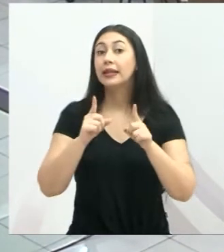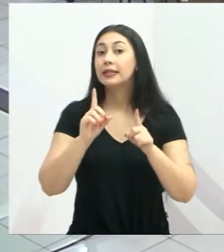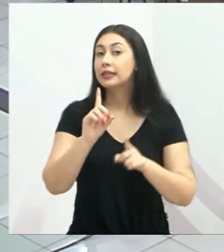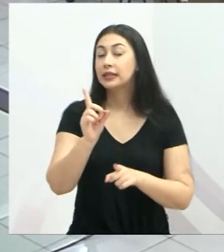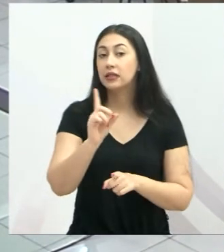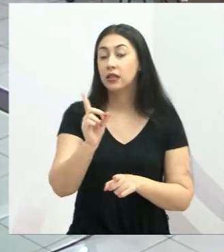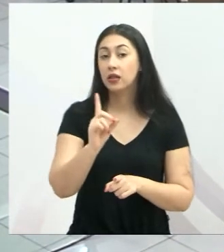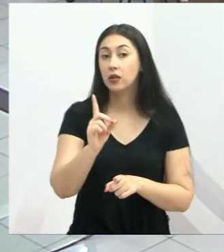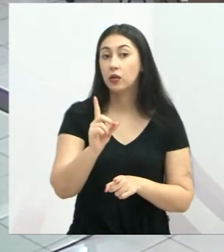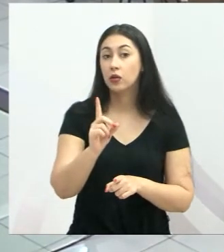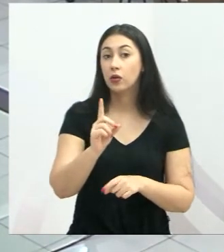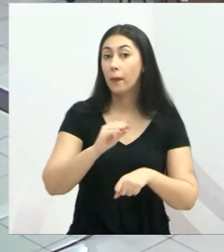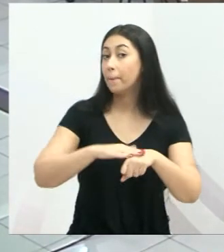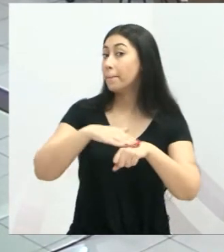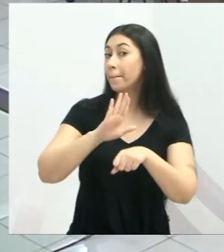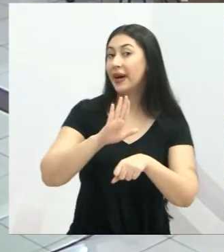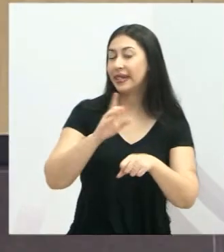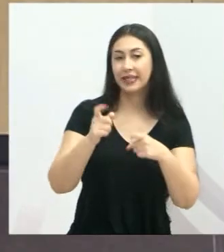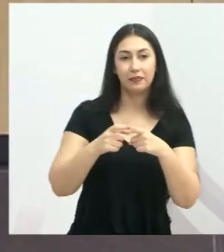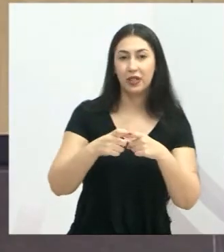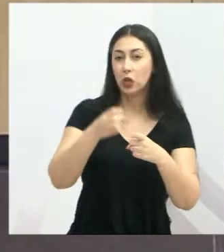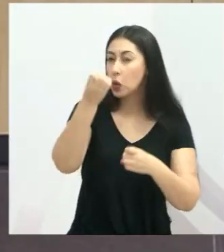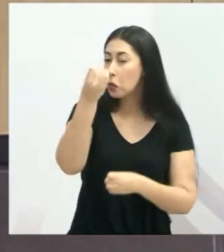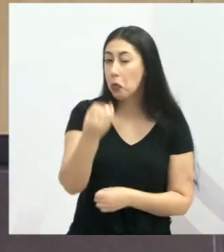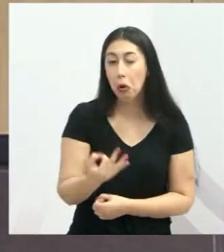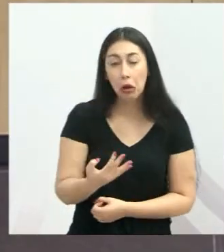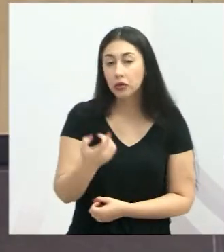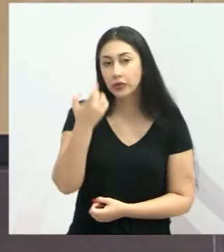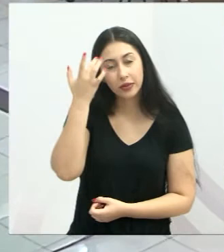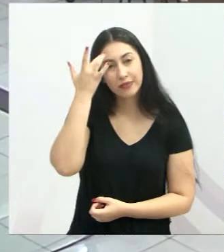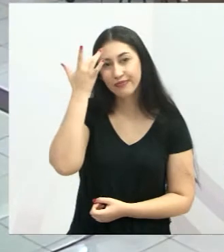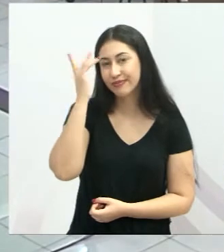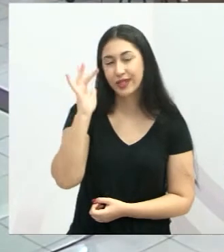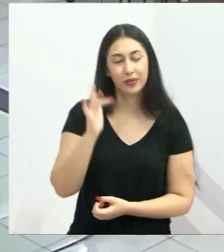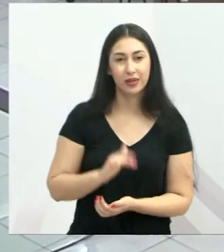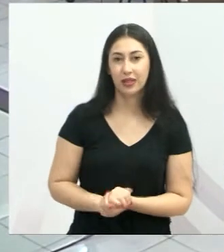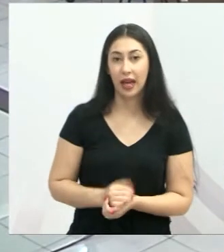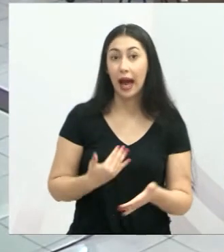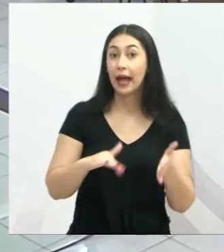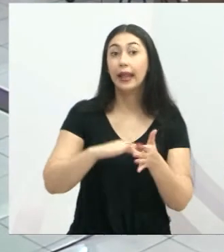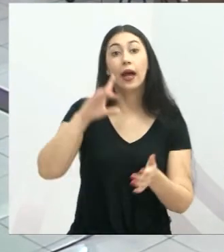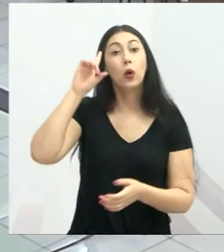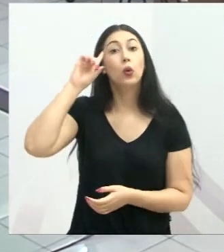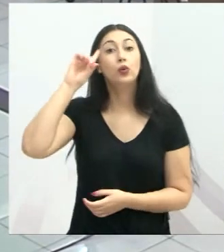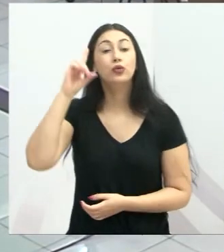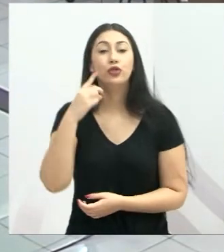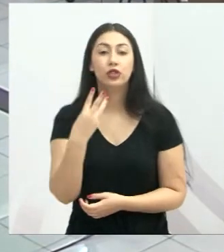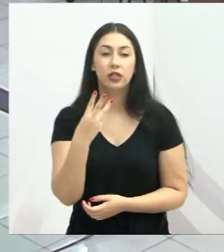previsto a chegada de mais médicos. Eu não tenho a informação de quantos médicos, tá bom? Até o dia 30.